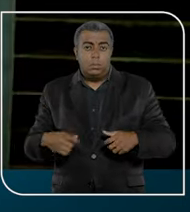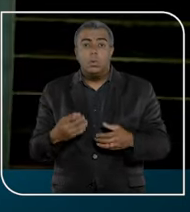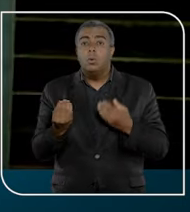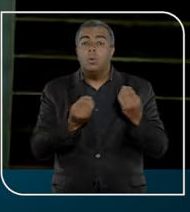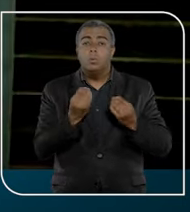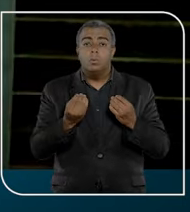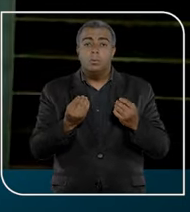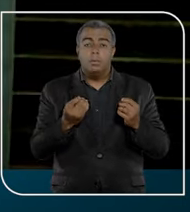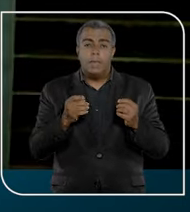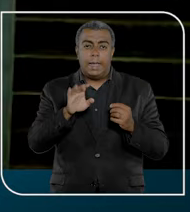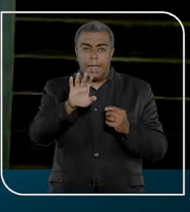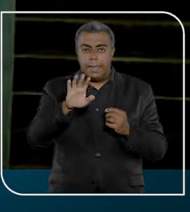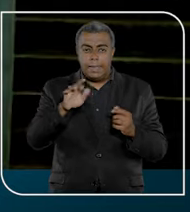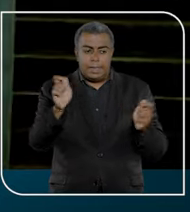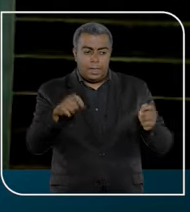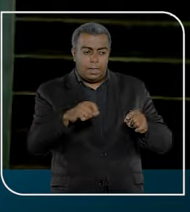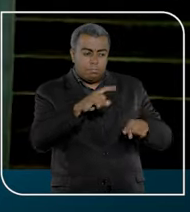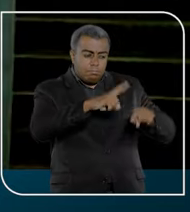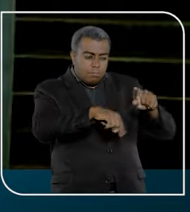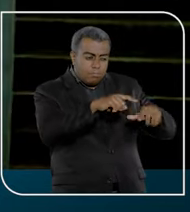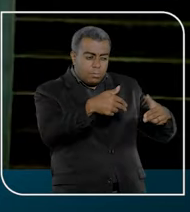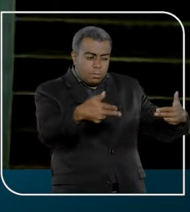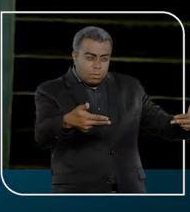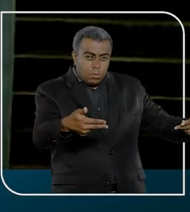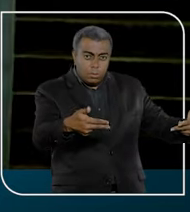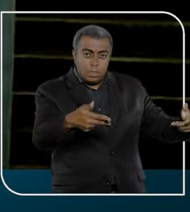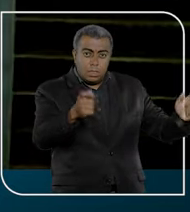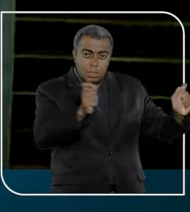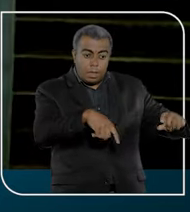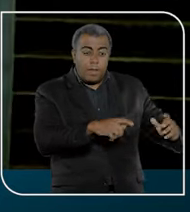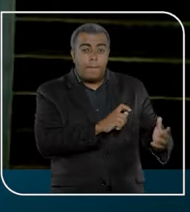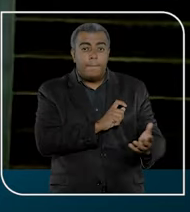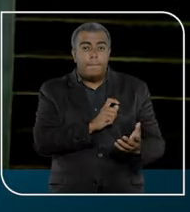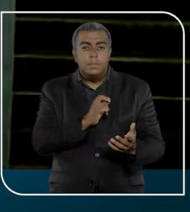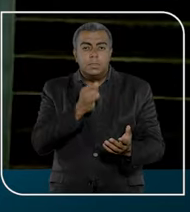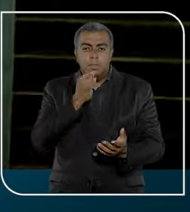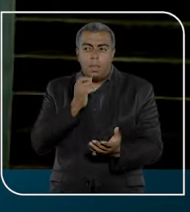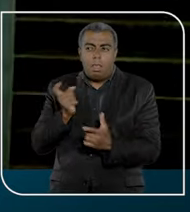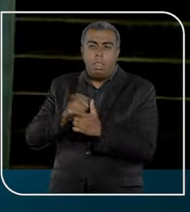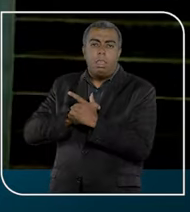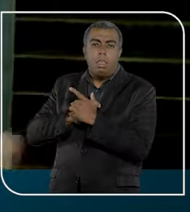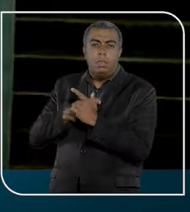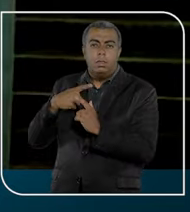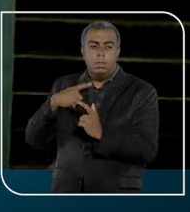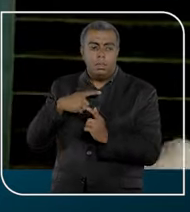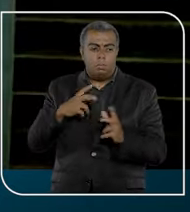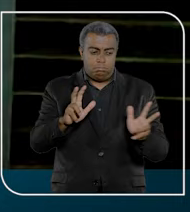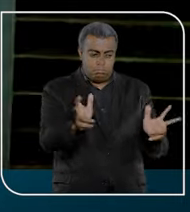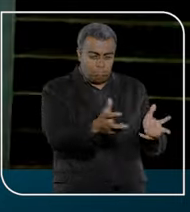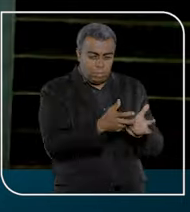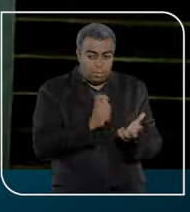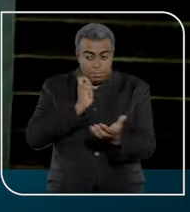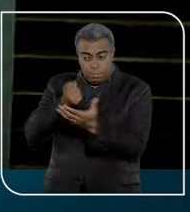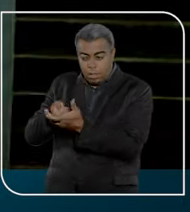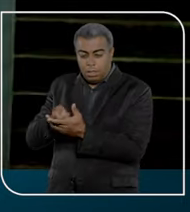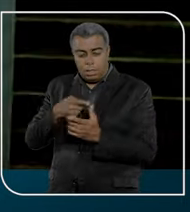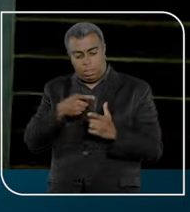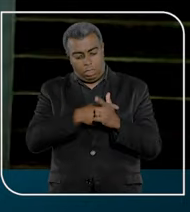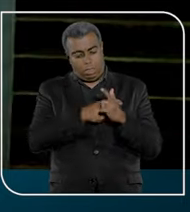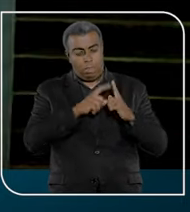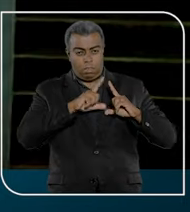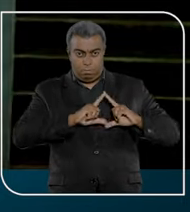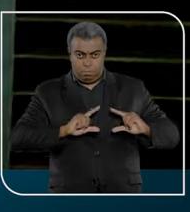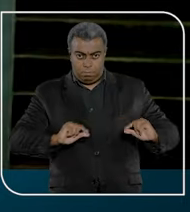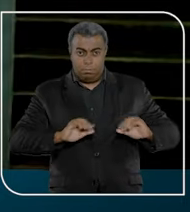de permitir que esses bens sejam utilizados como pagamento de uma dívida que esteja sendo cobrada